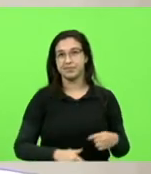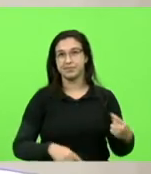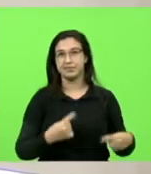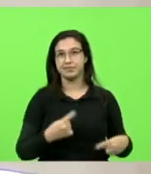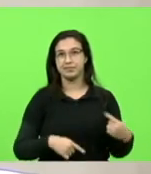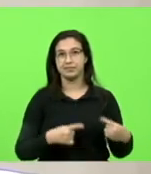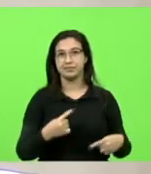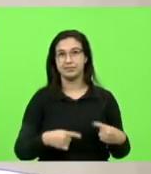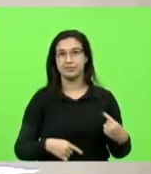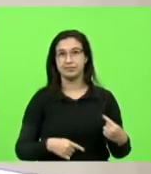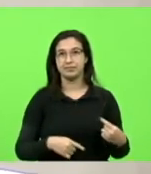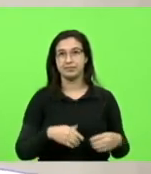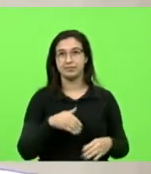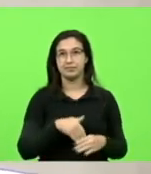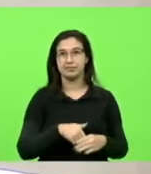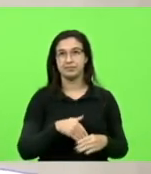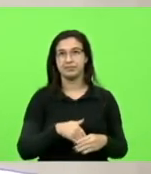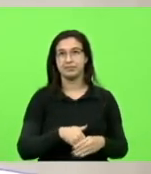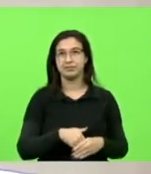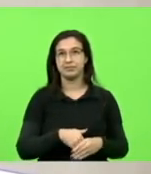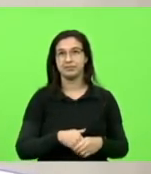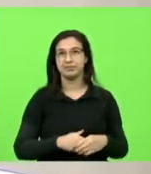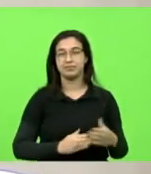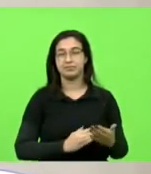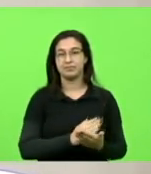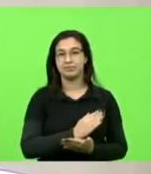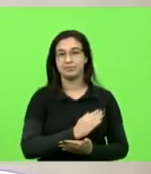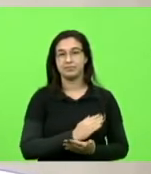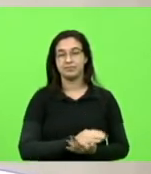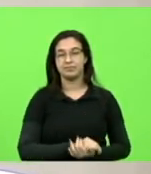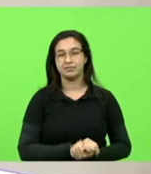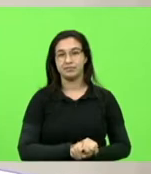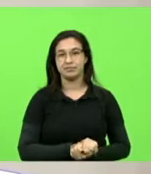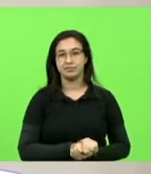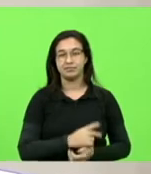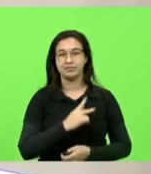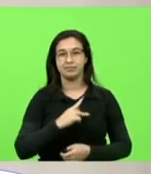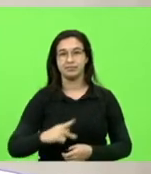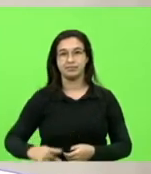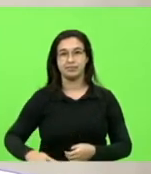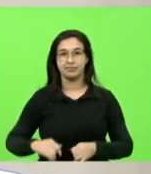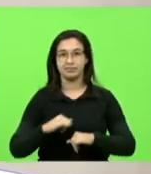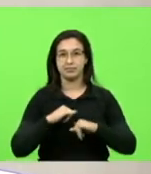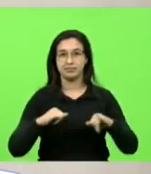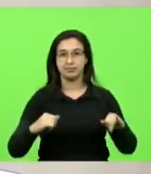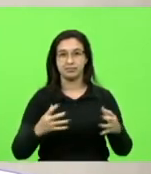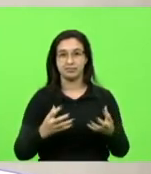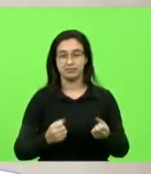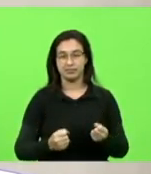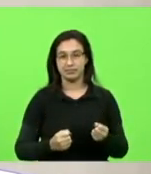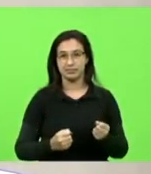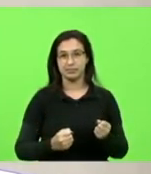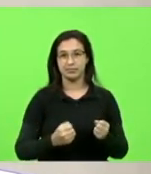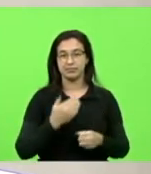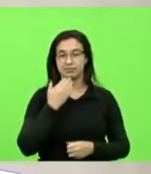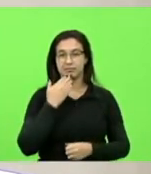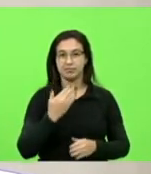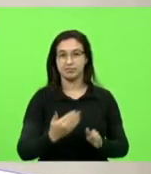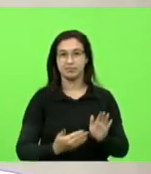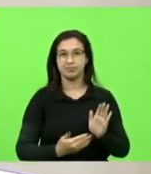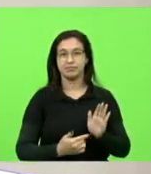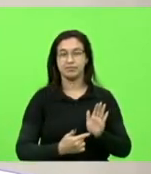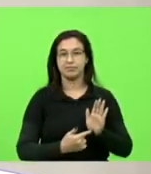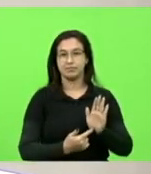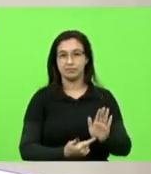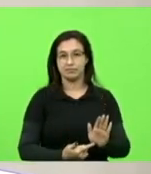Em votação, aprovado. Essa presidência comunica que defera os seguintes requerimentos. Requerimentos